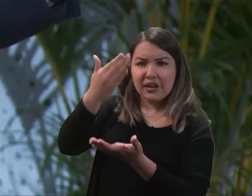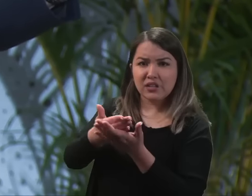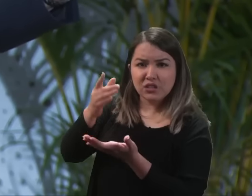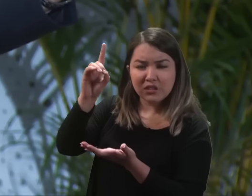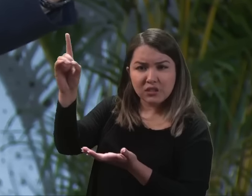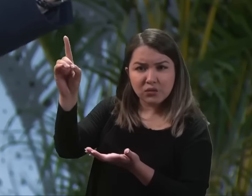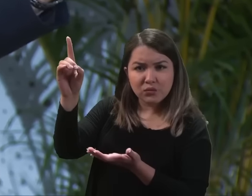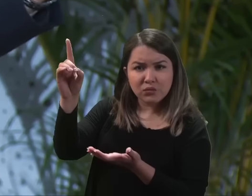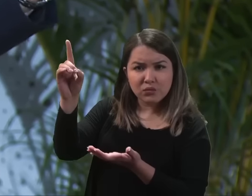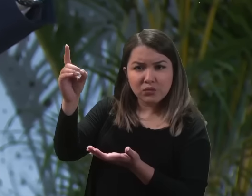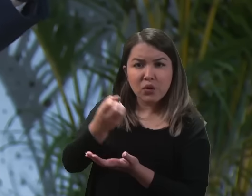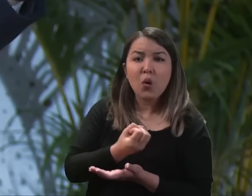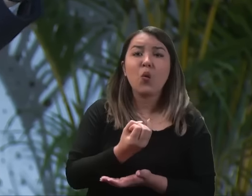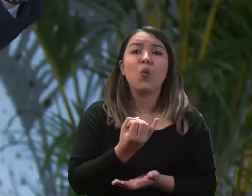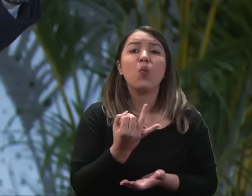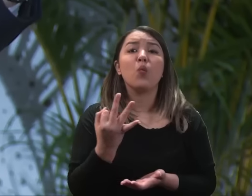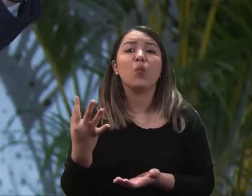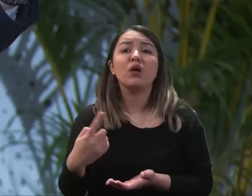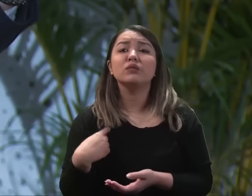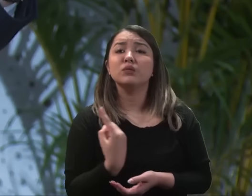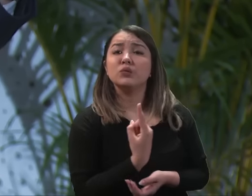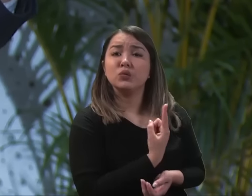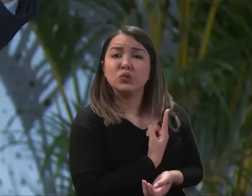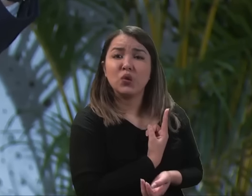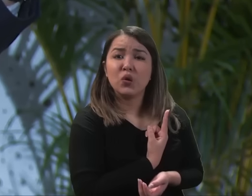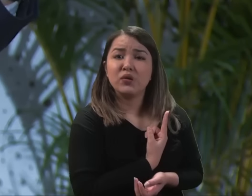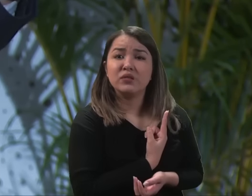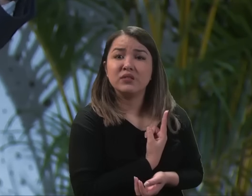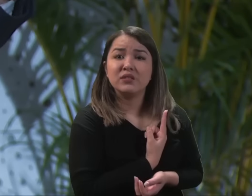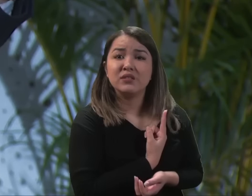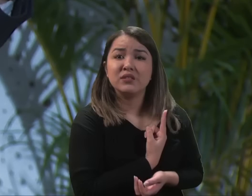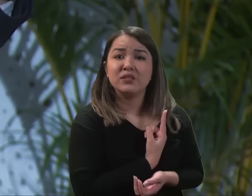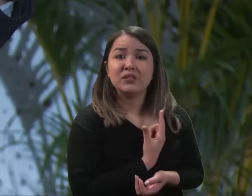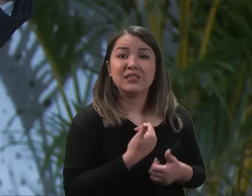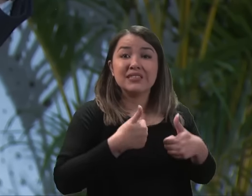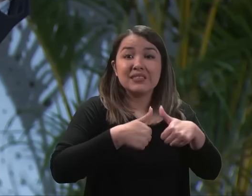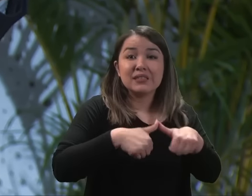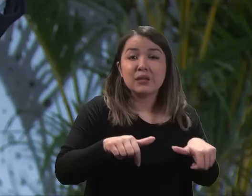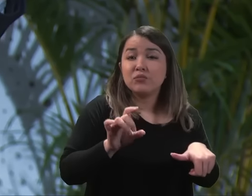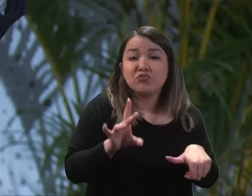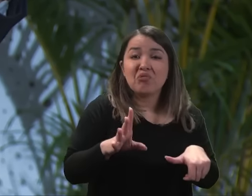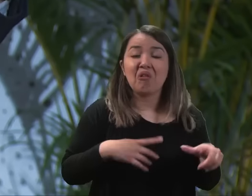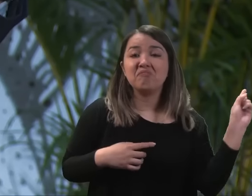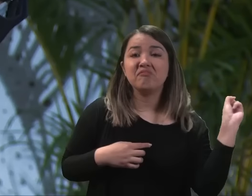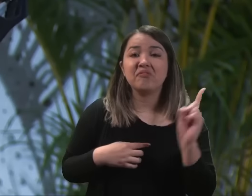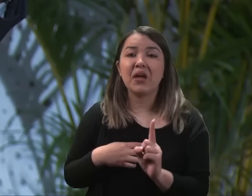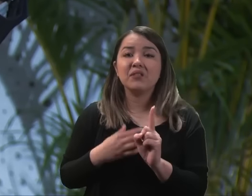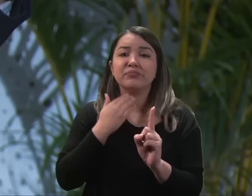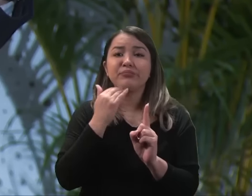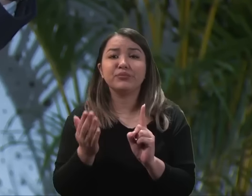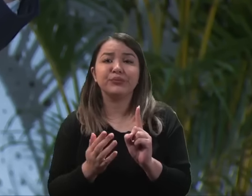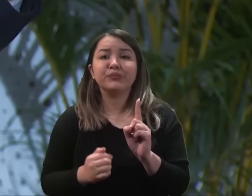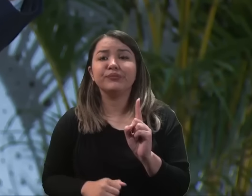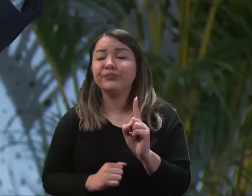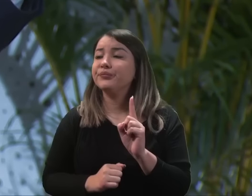e quantos de nós somos ou estamos infiltrados no meio do povo de Deus